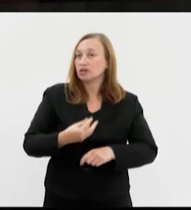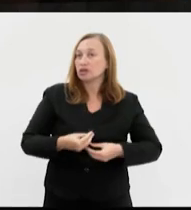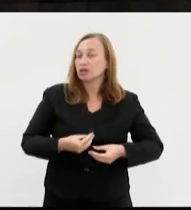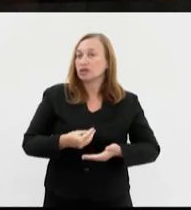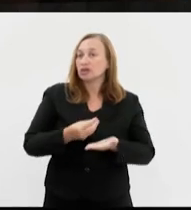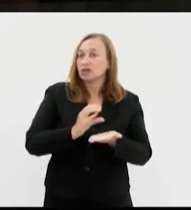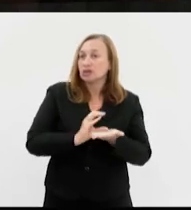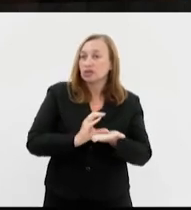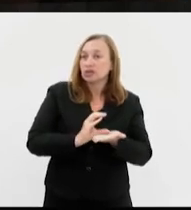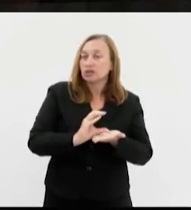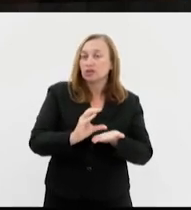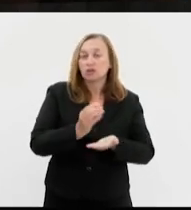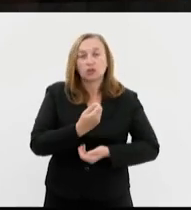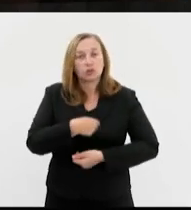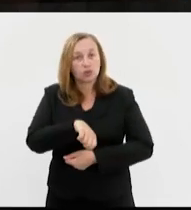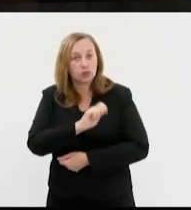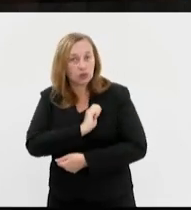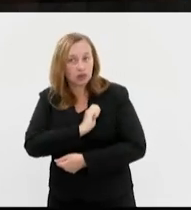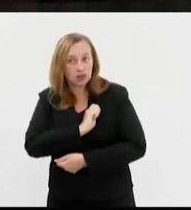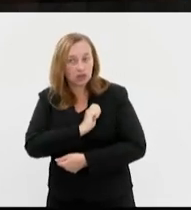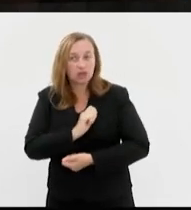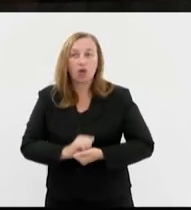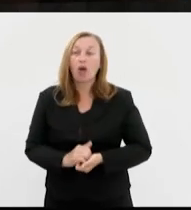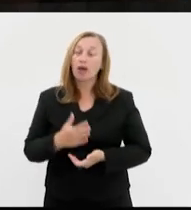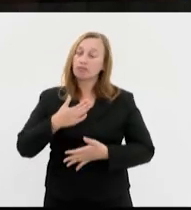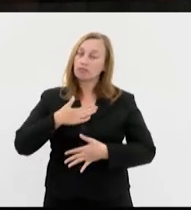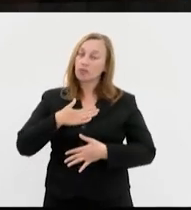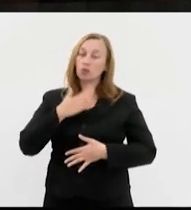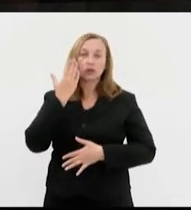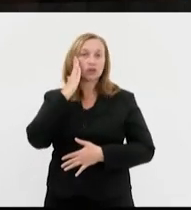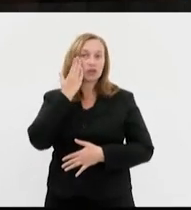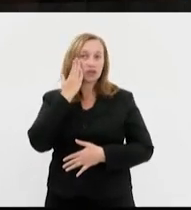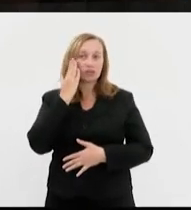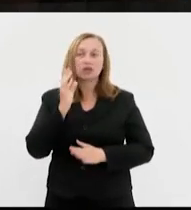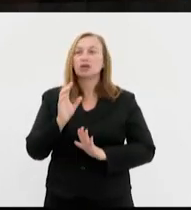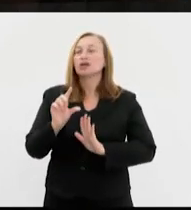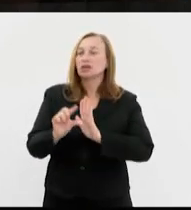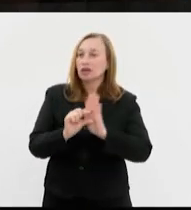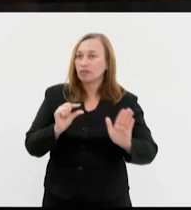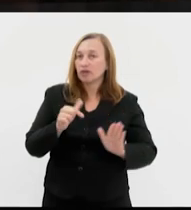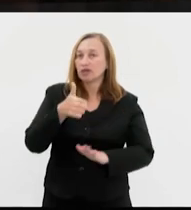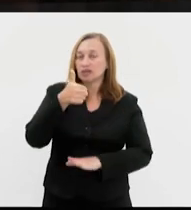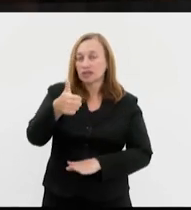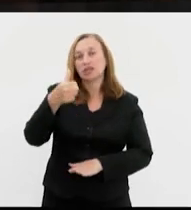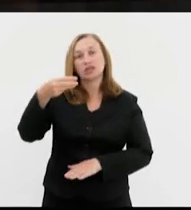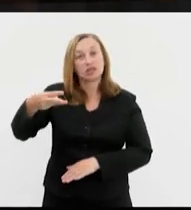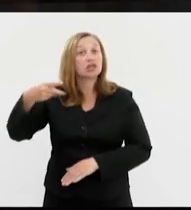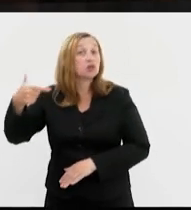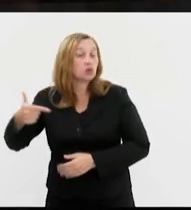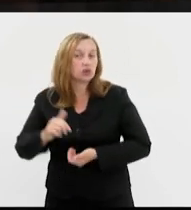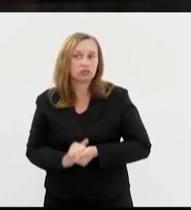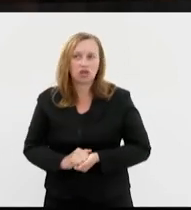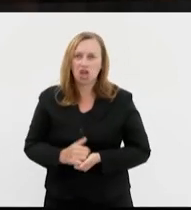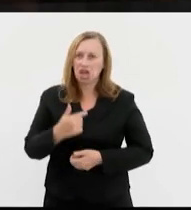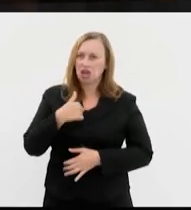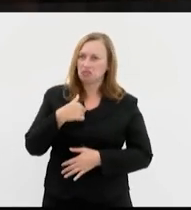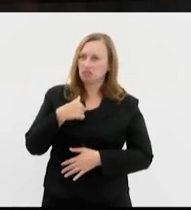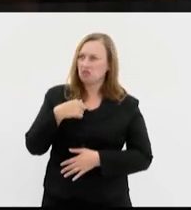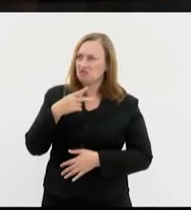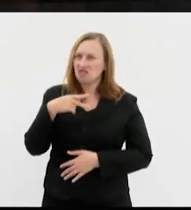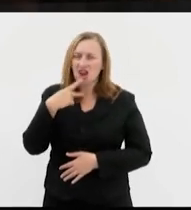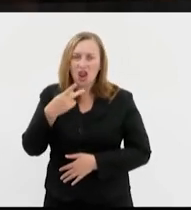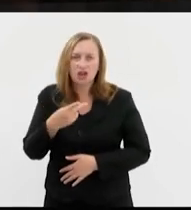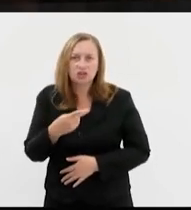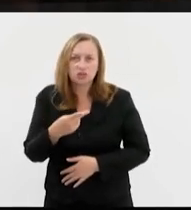benefícios fiscais. É a minha interpretação da emenda constitucional 132. Não estou aqui